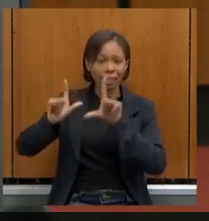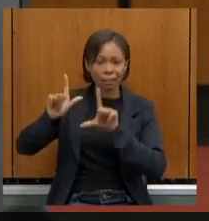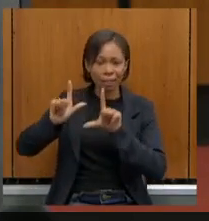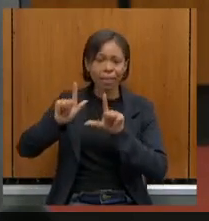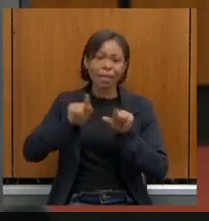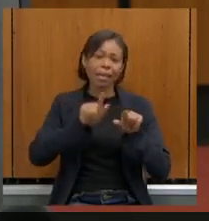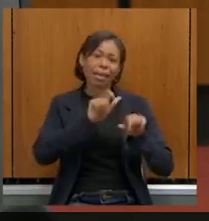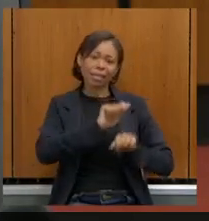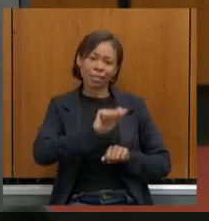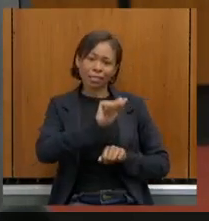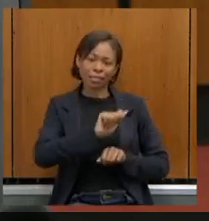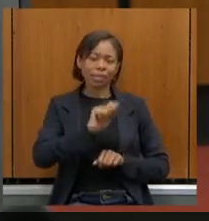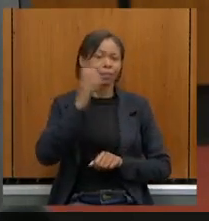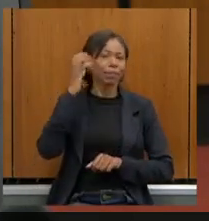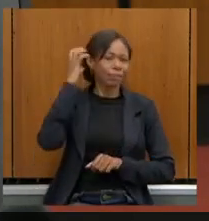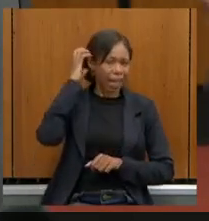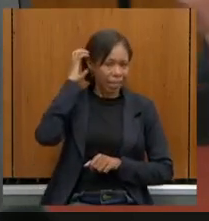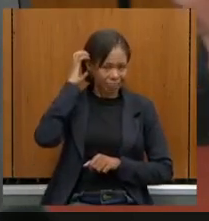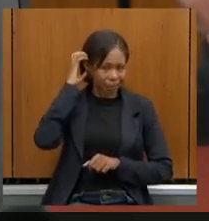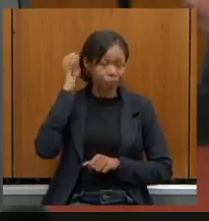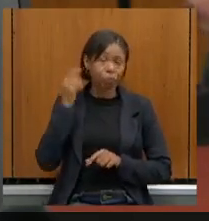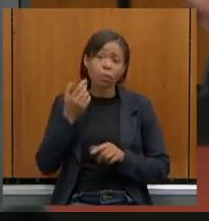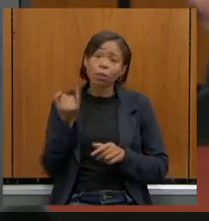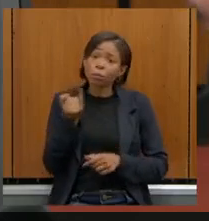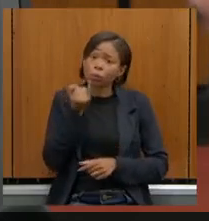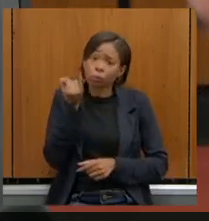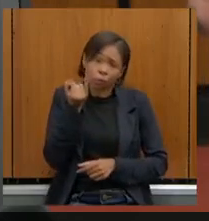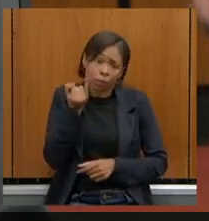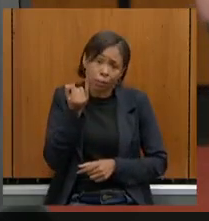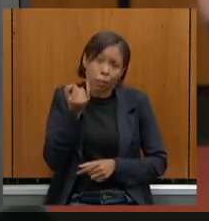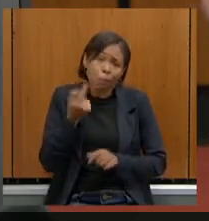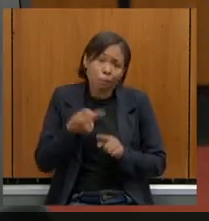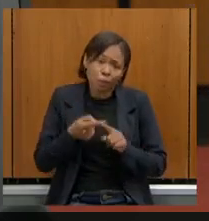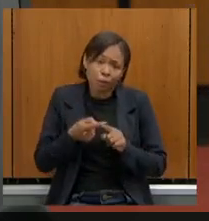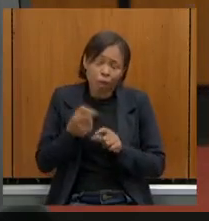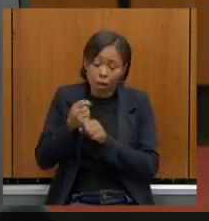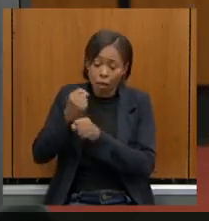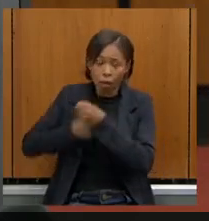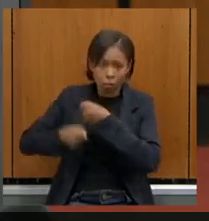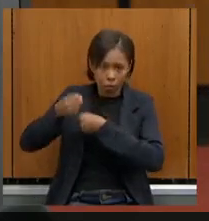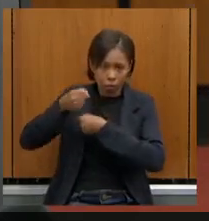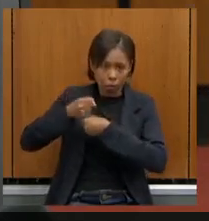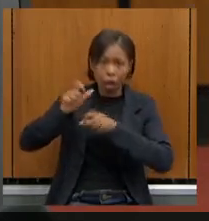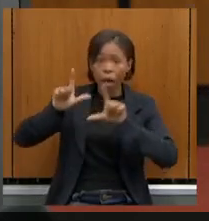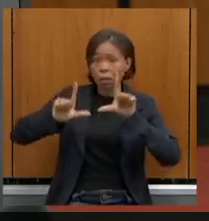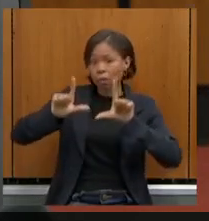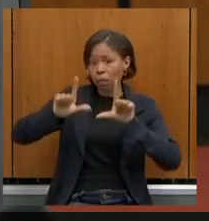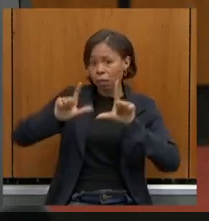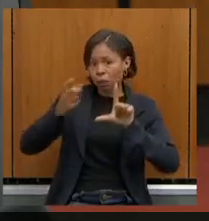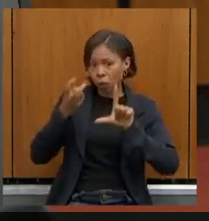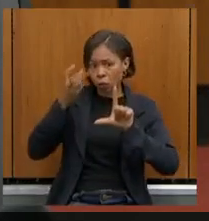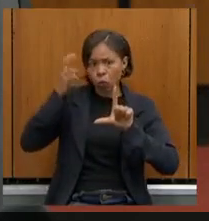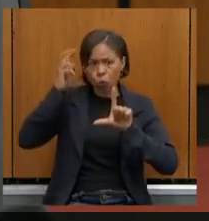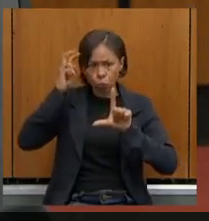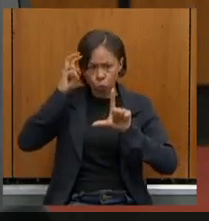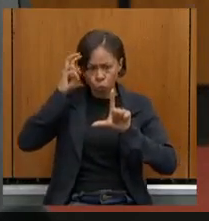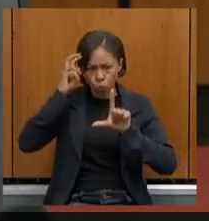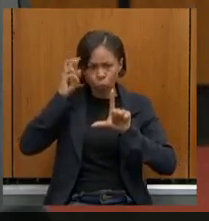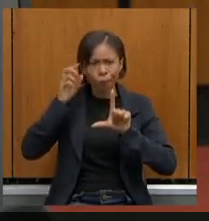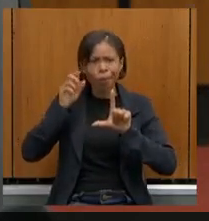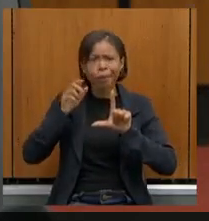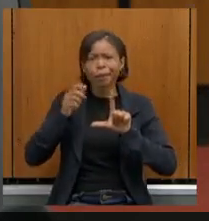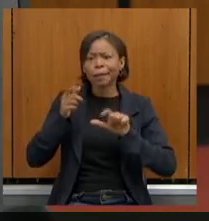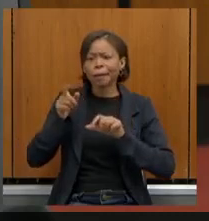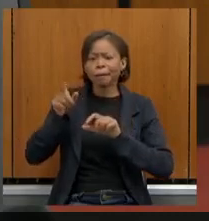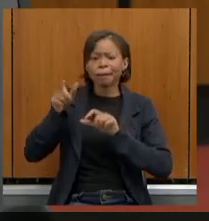importantíssimo, porque no ano passado a TV Cultura estava no interior andando por TV, por TV,